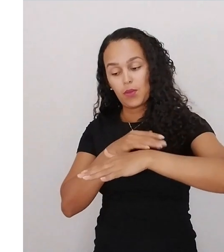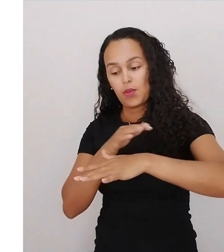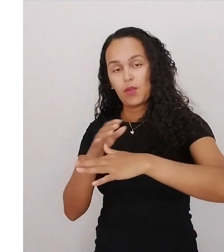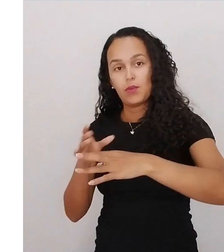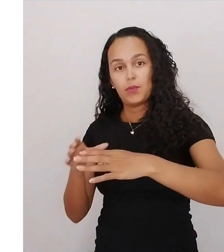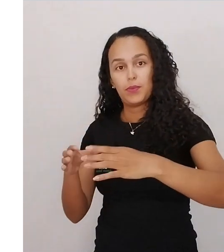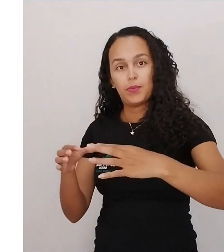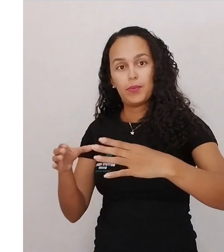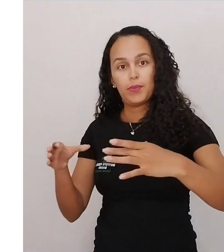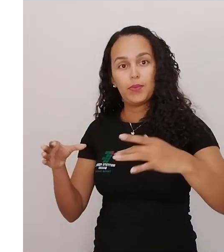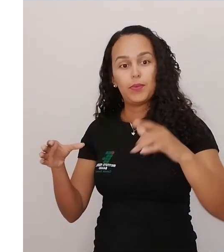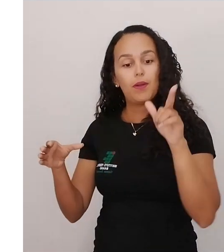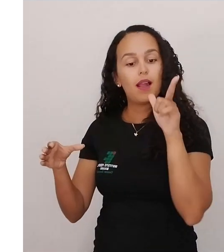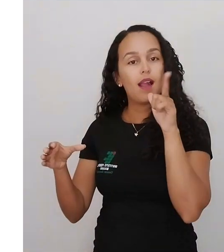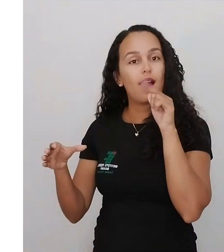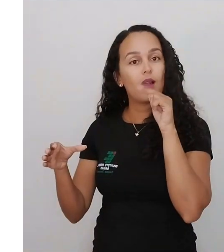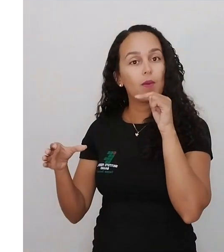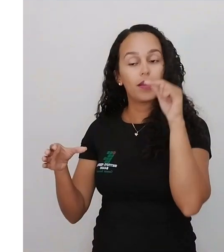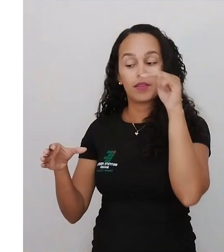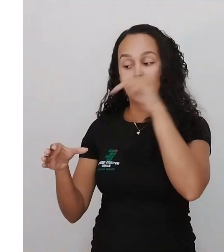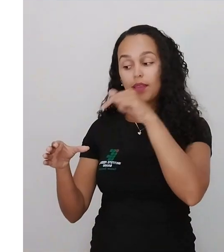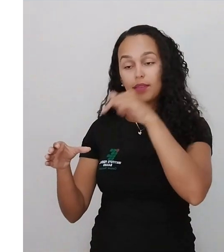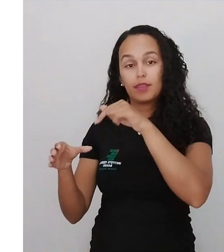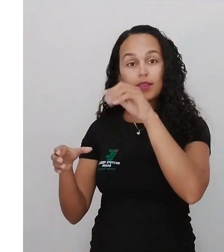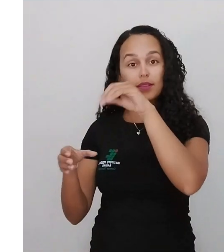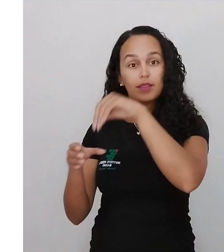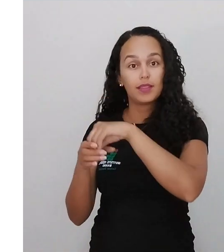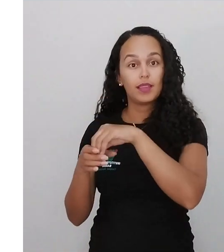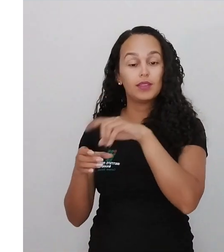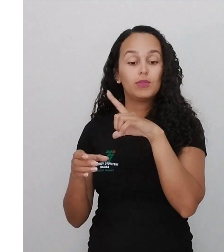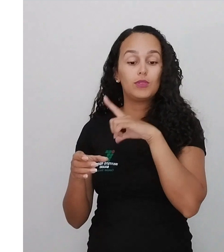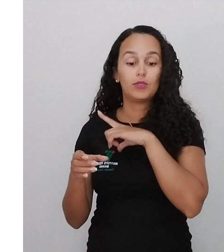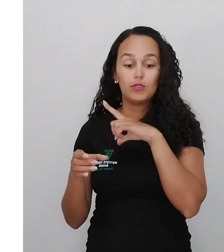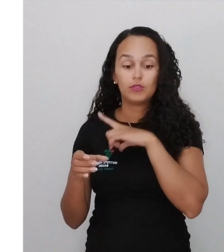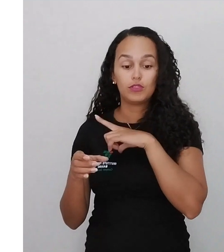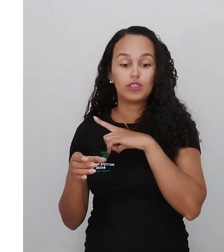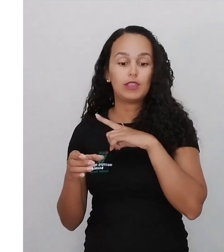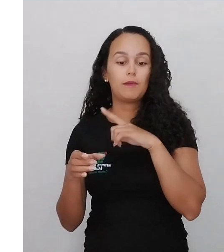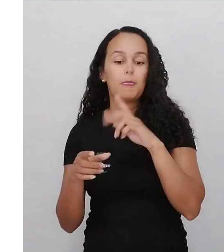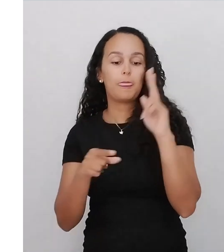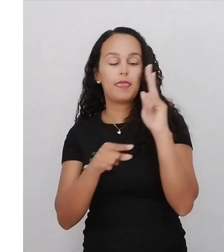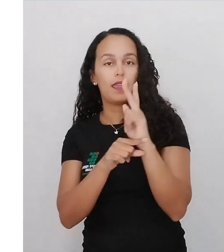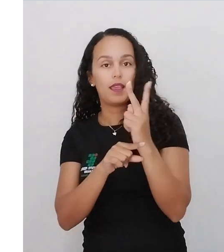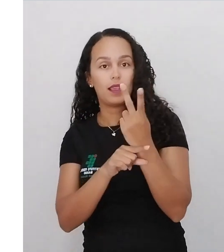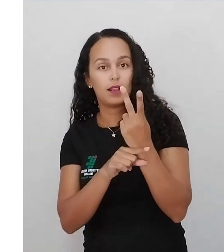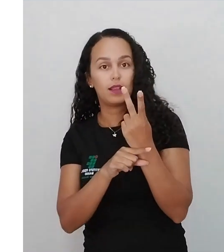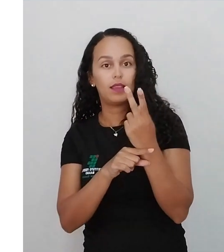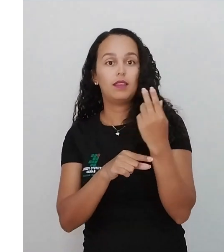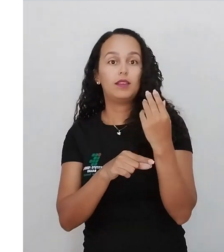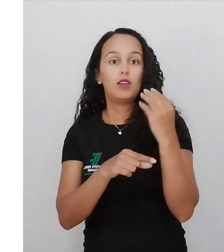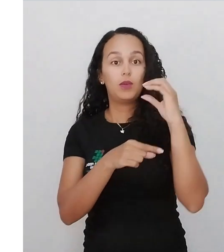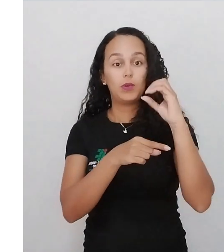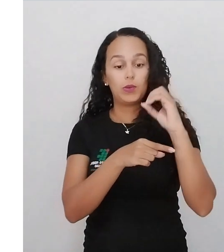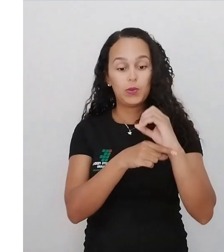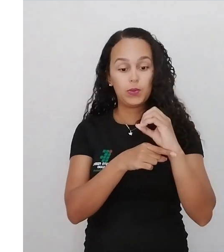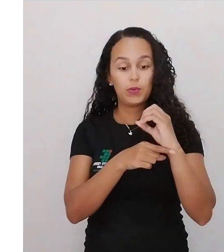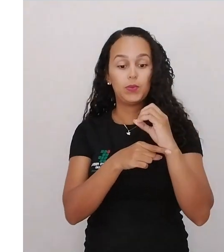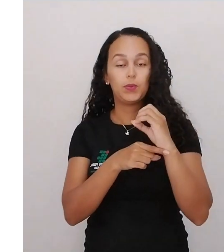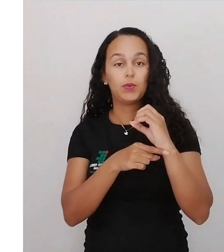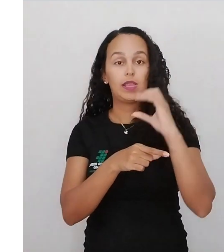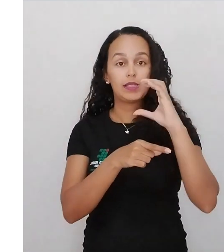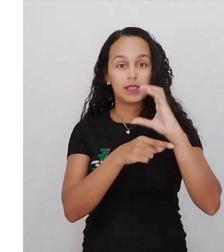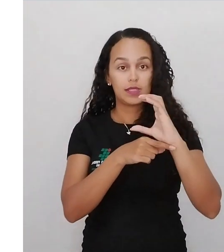o oxigênio, o carbono e o nitrogênio, em estado de elementos mesmo, não de substância, mas os elementos